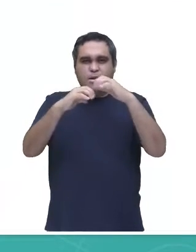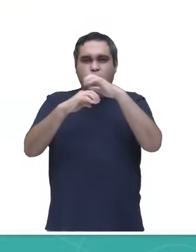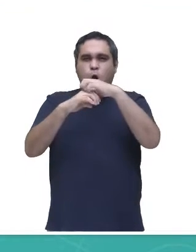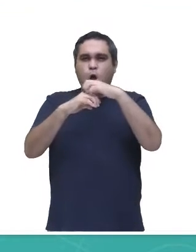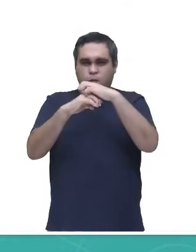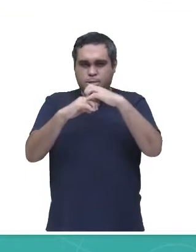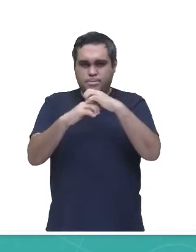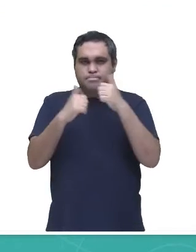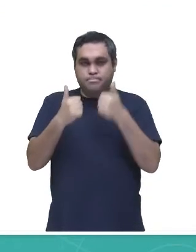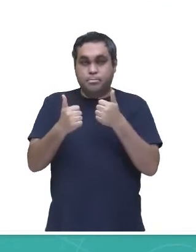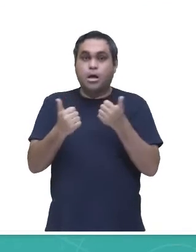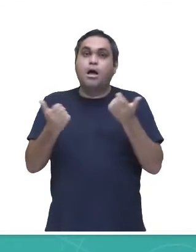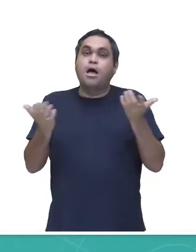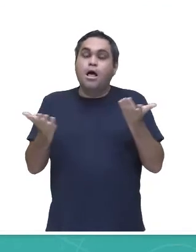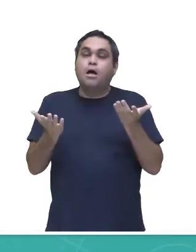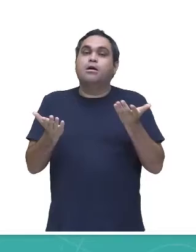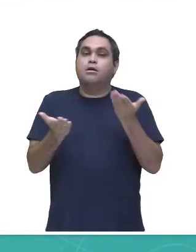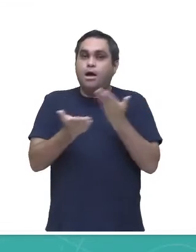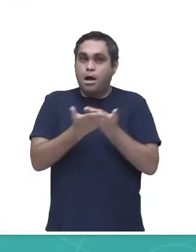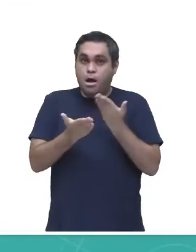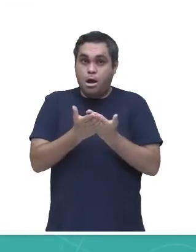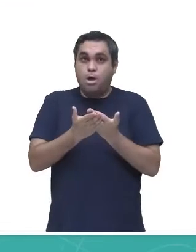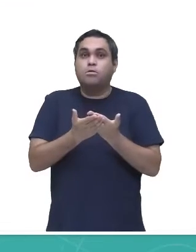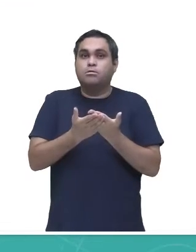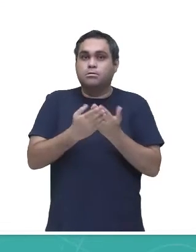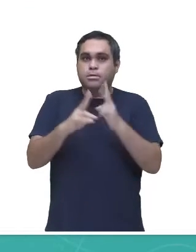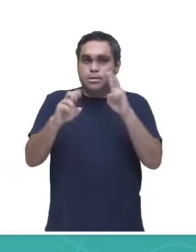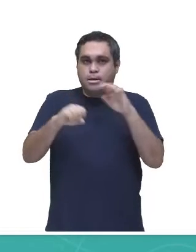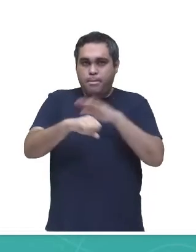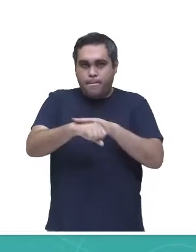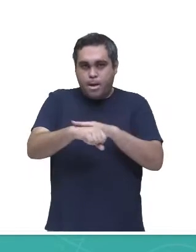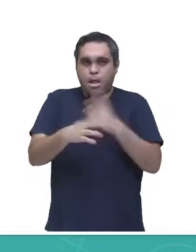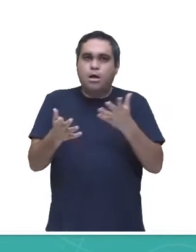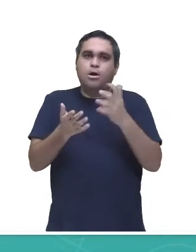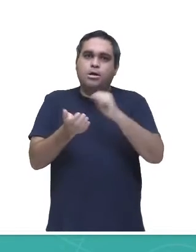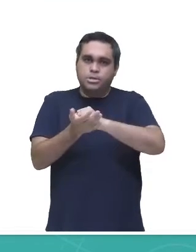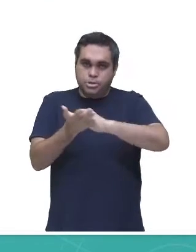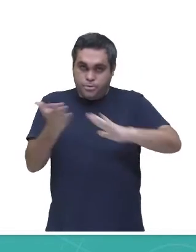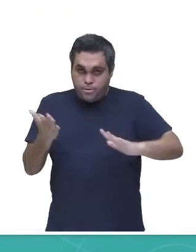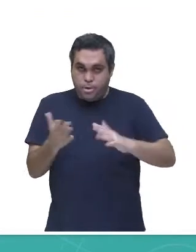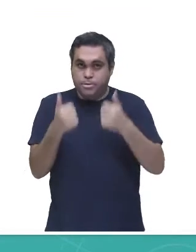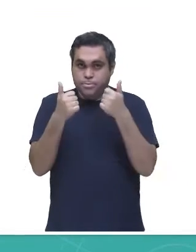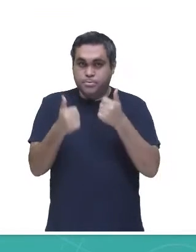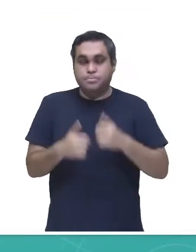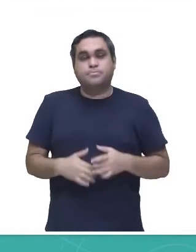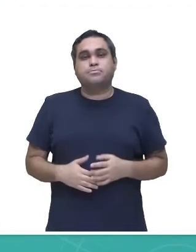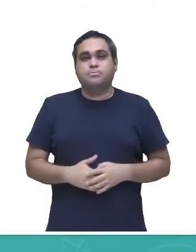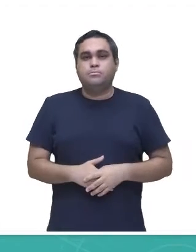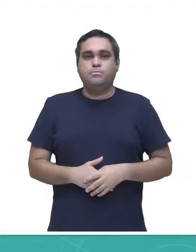aula sobre a pele. Agora a gente vai praticar um pouquinho do que nós estudamos na nossa DLI.